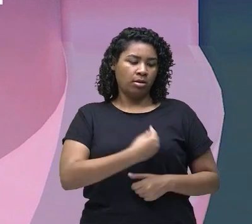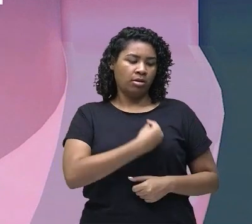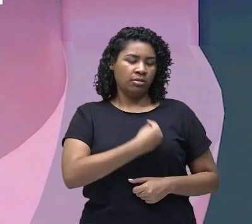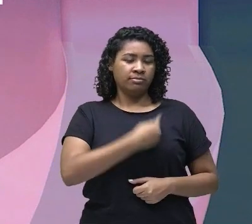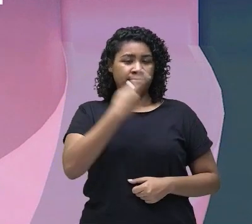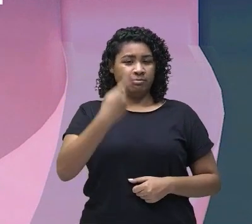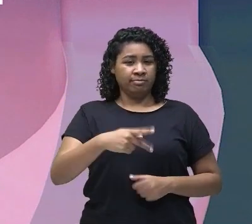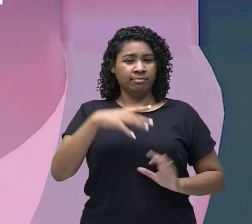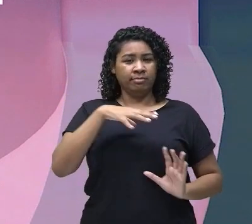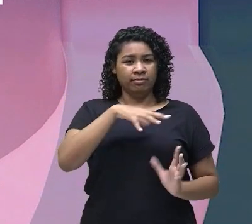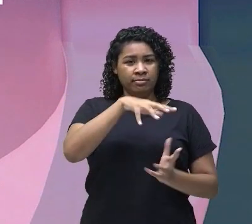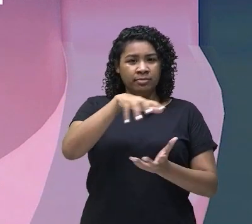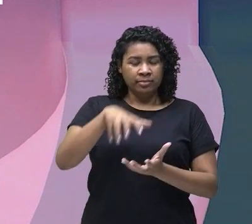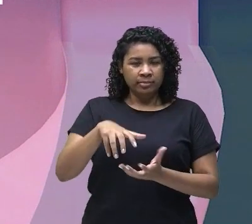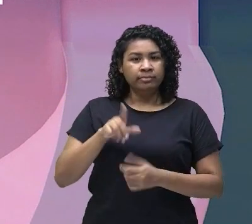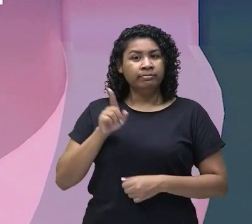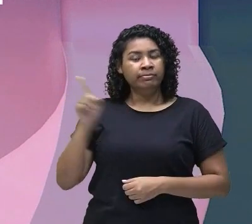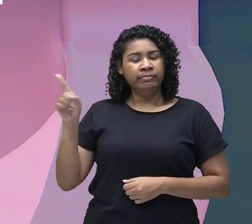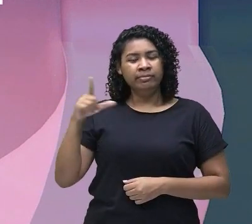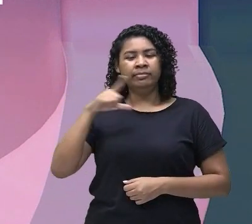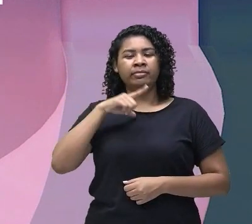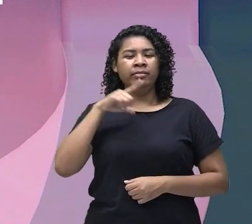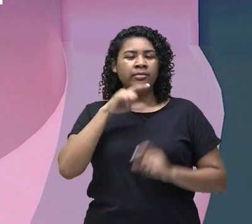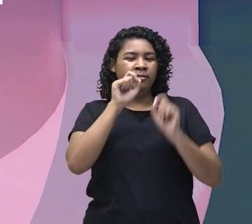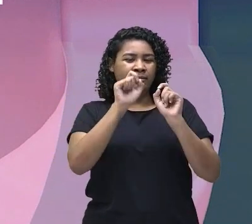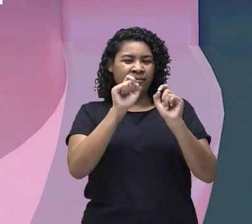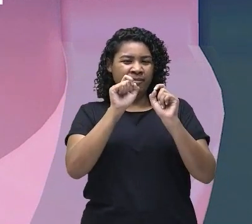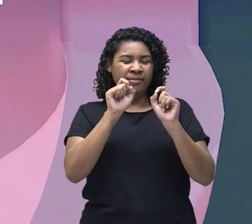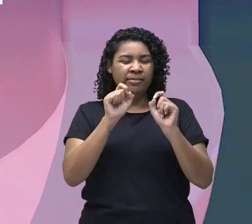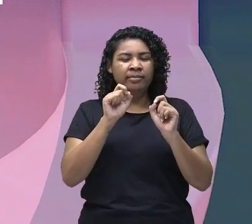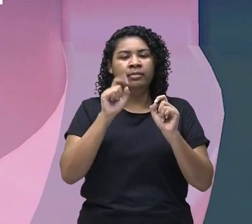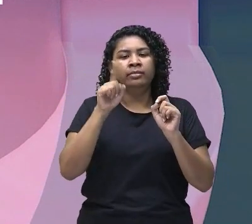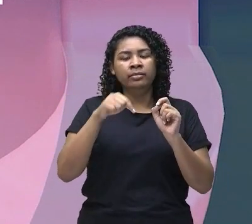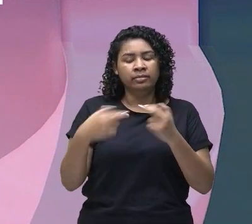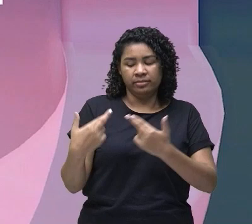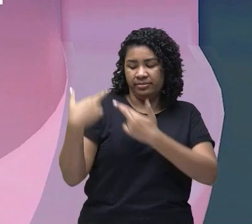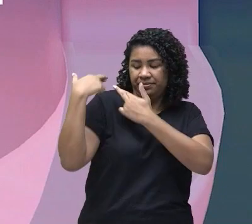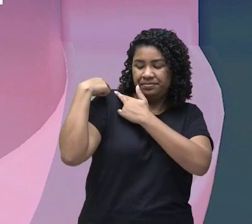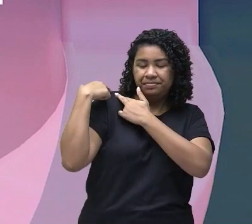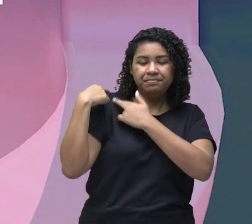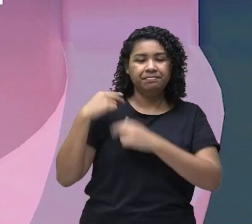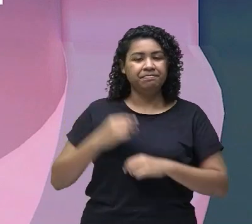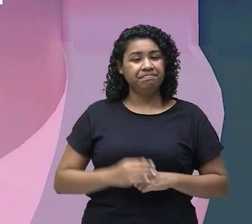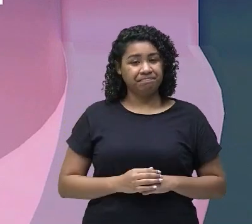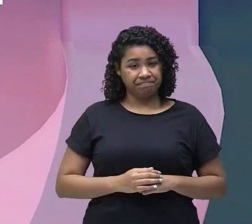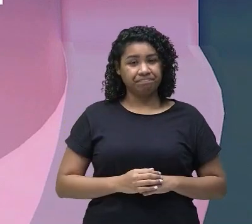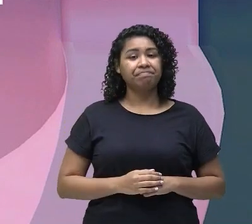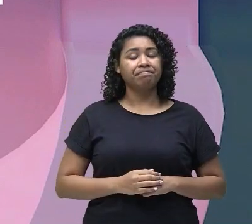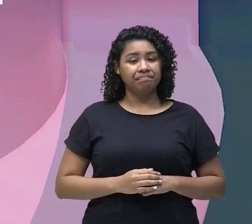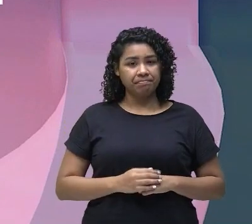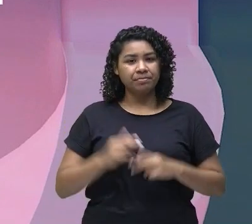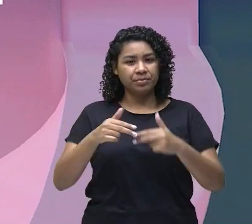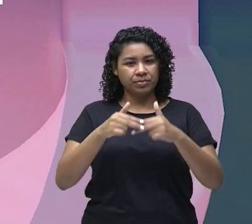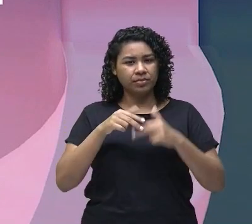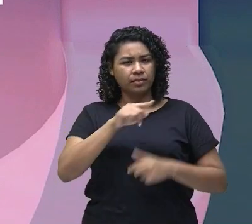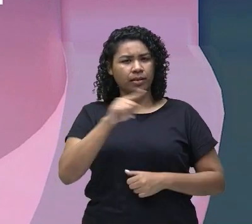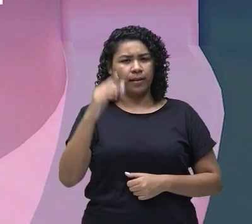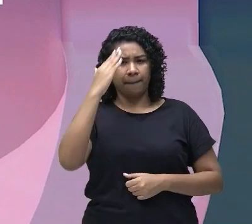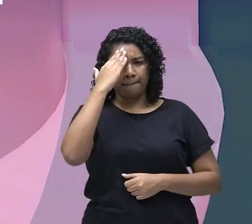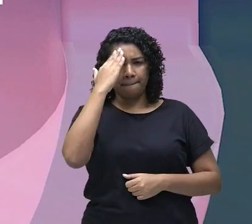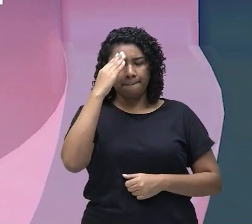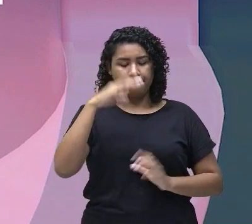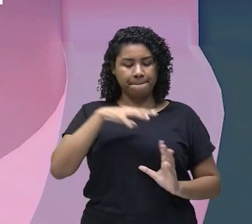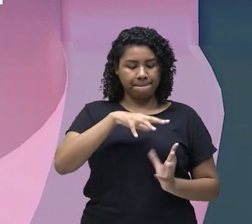planeta. Elas têm aí uma funcionalidade, não estão aí por acaso. Vocês viram que a Terra é composta por